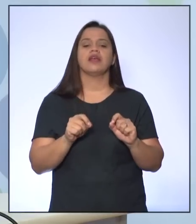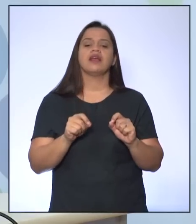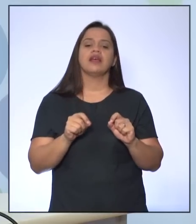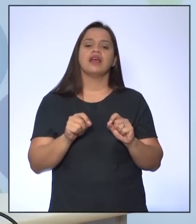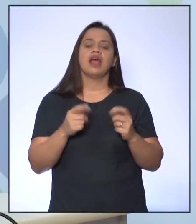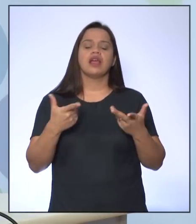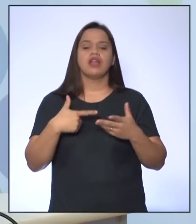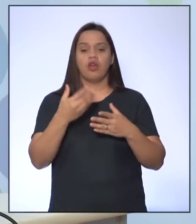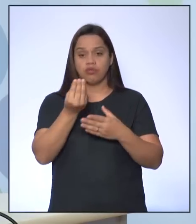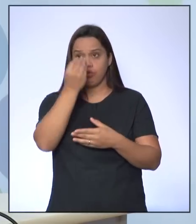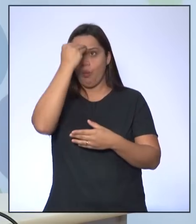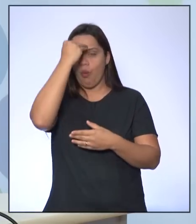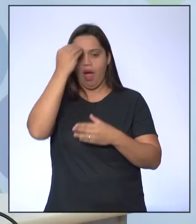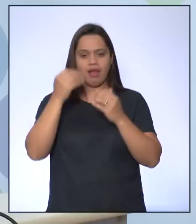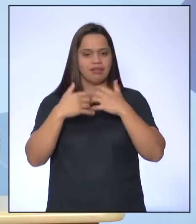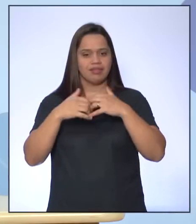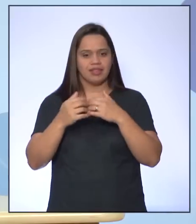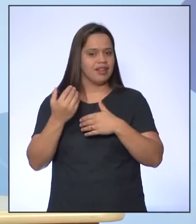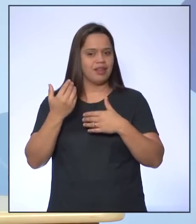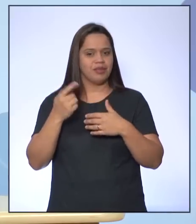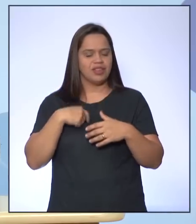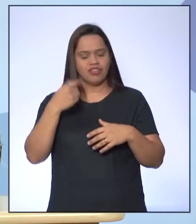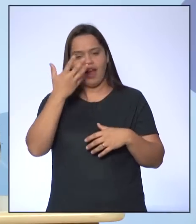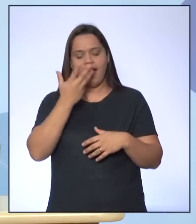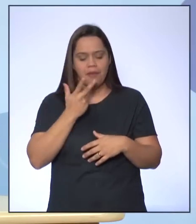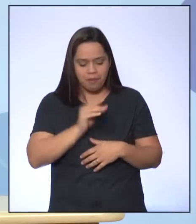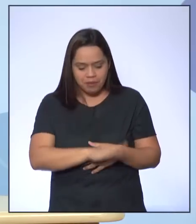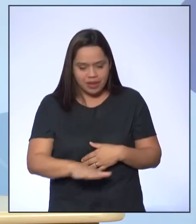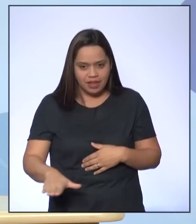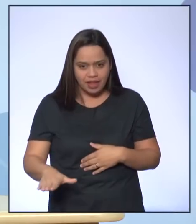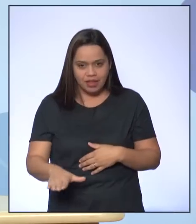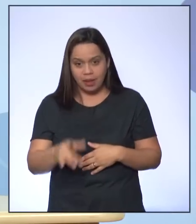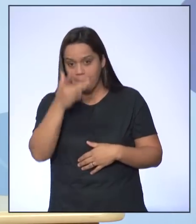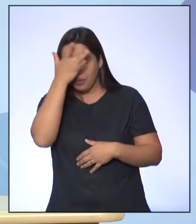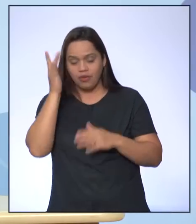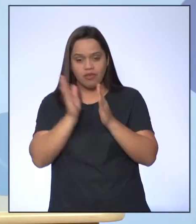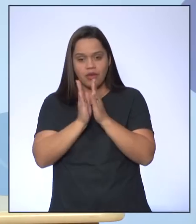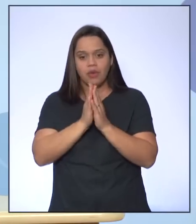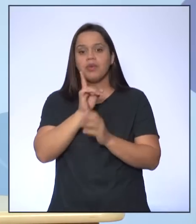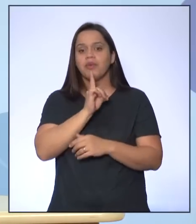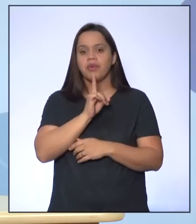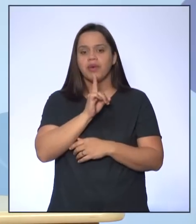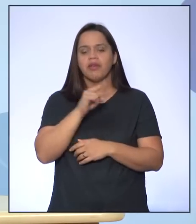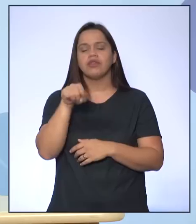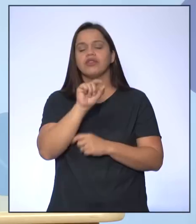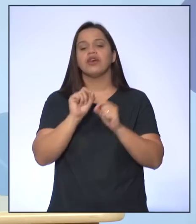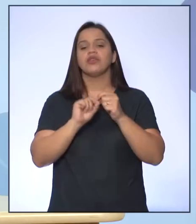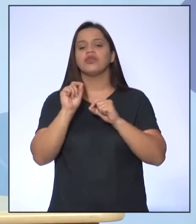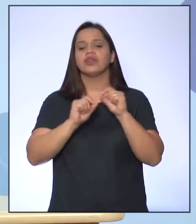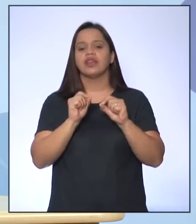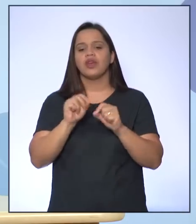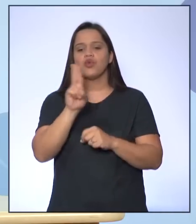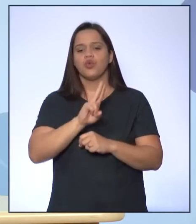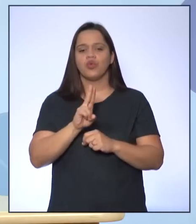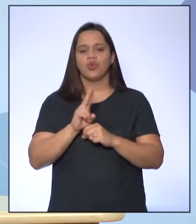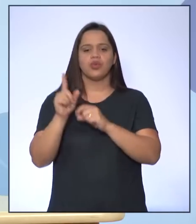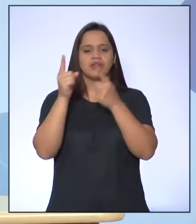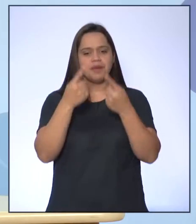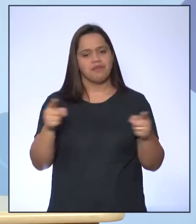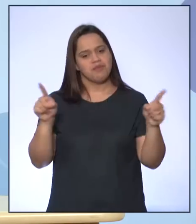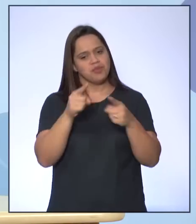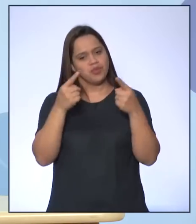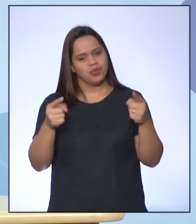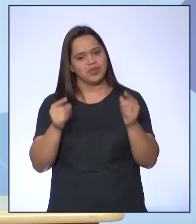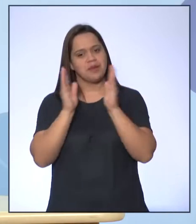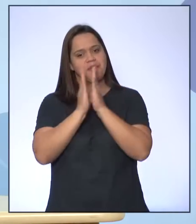na memória e desde pequenininho você já aprende que quando alguém faz aniversário, você utiliza essa canção, essa cantiga, que é o